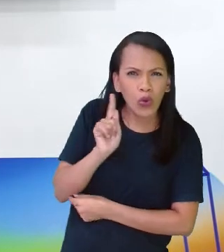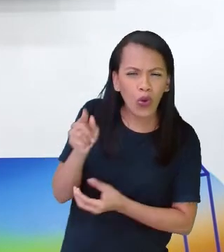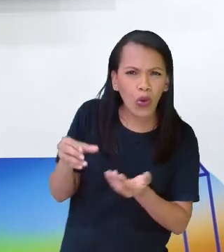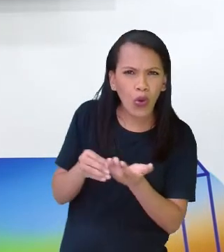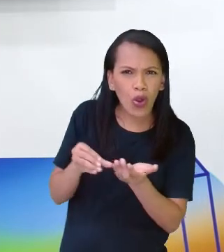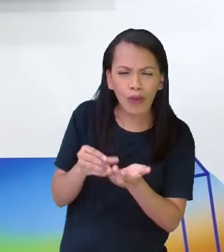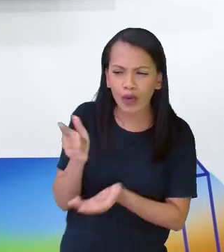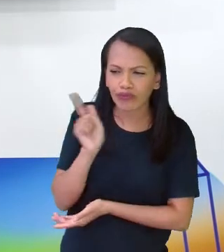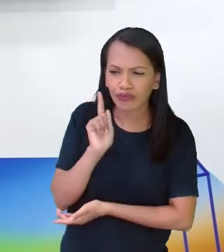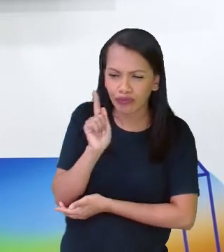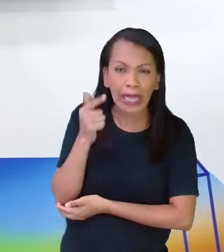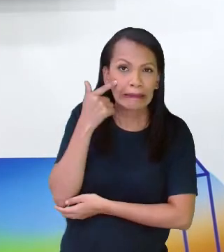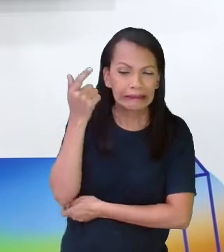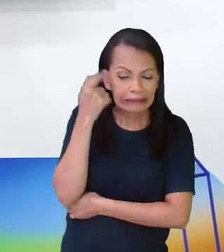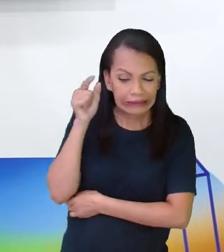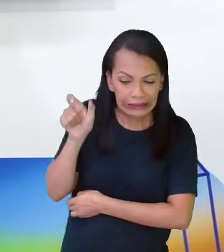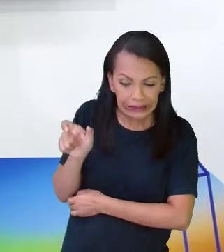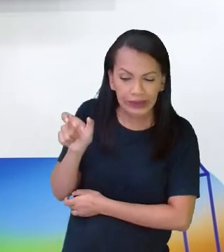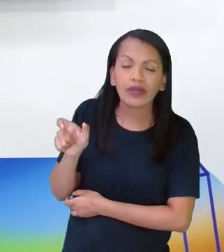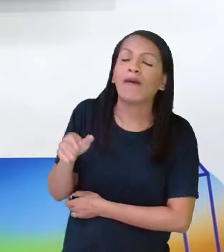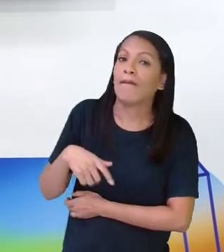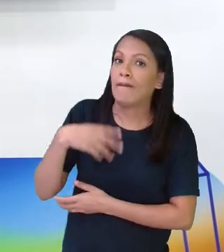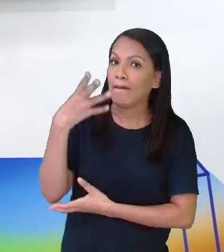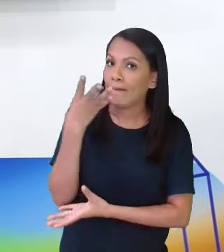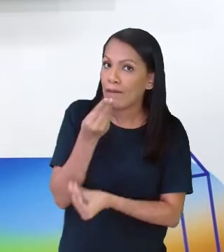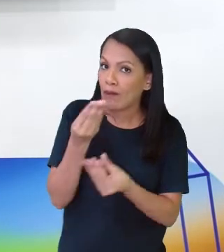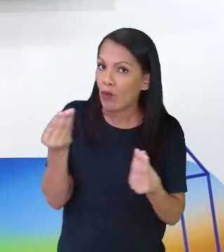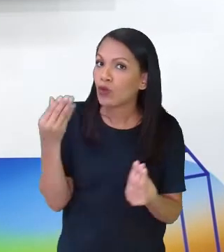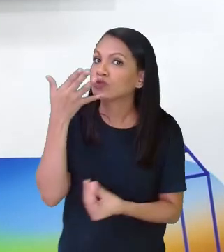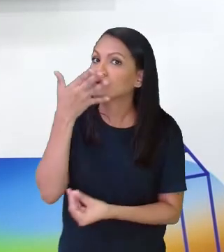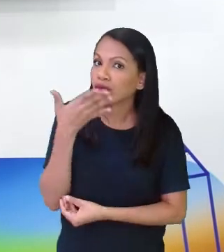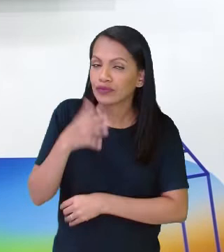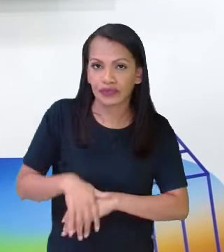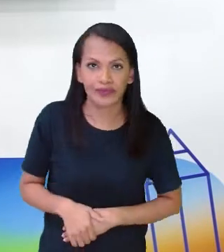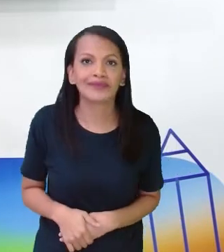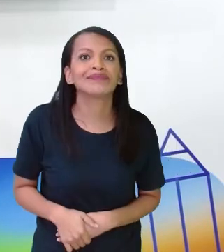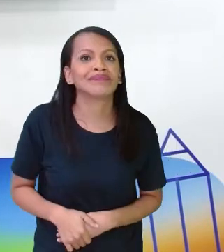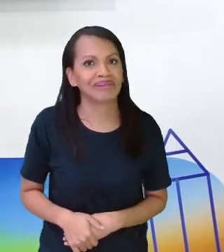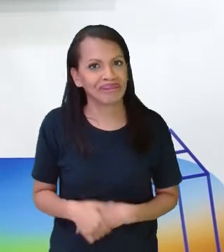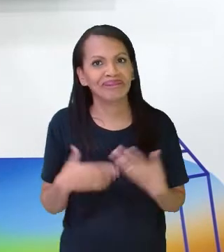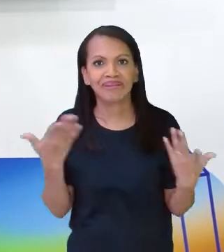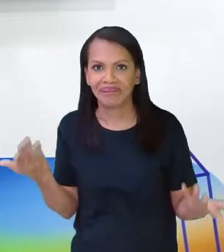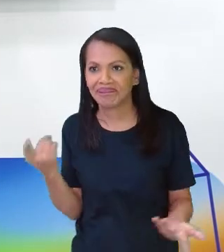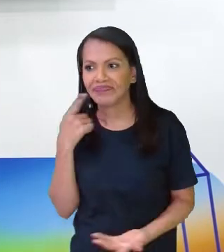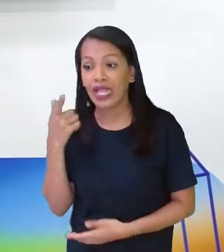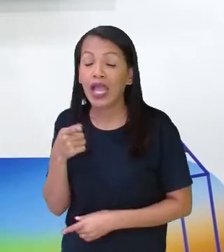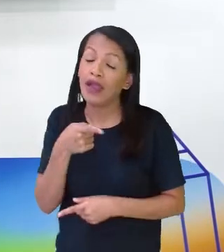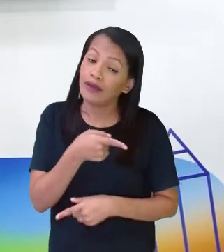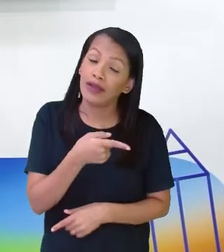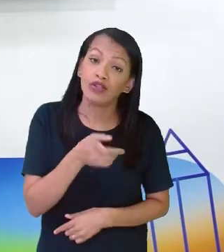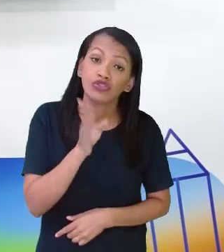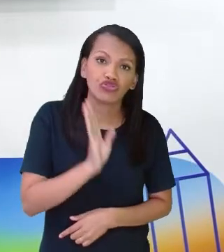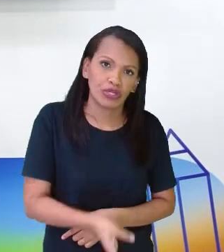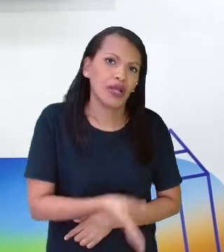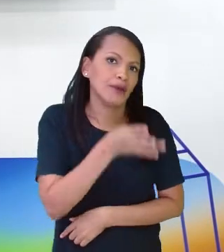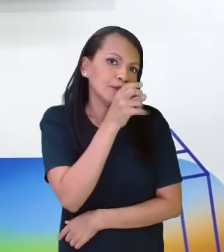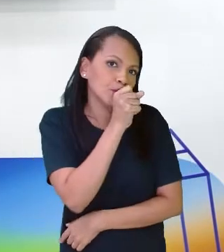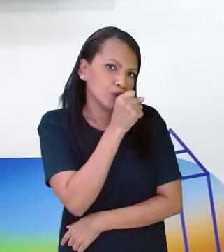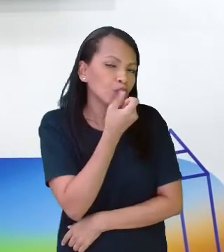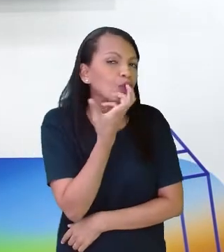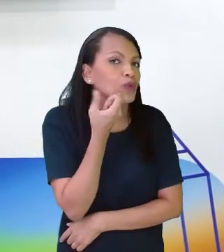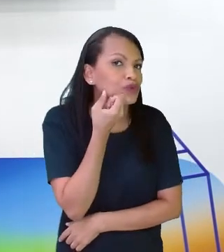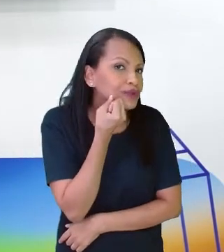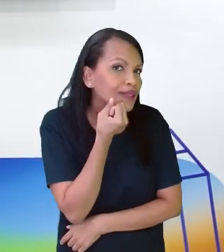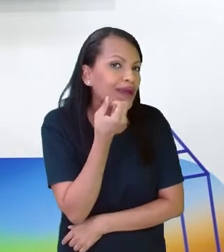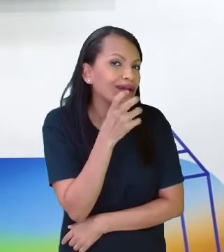porém, os nutrientes que nós encontraríamos, por exemplo, num suco de laranja natural, a gente não encontra num